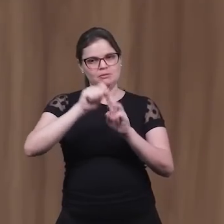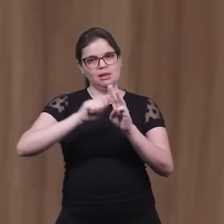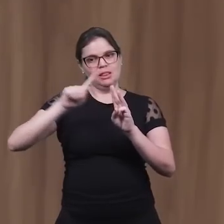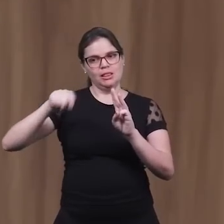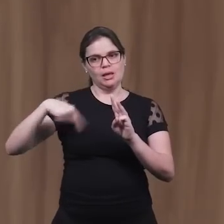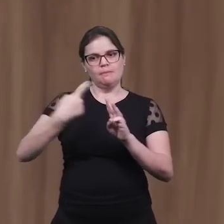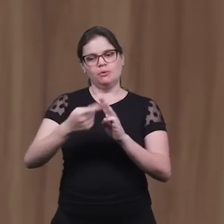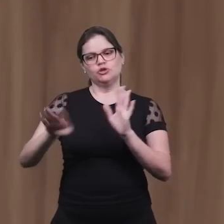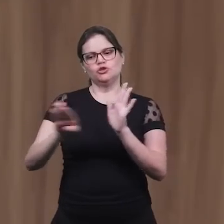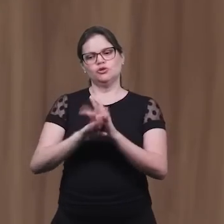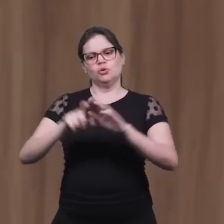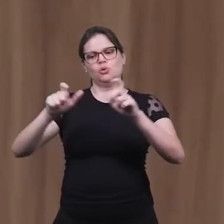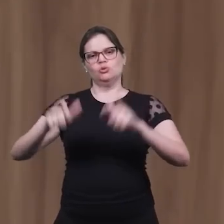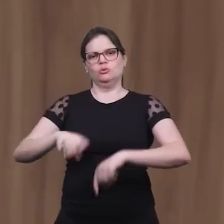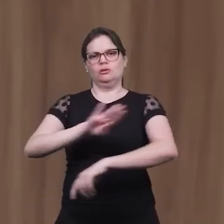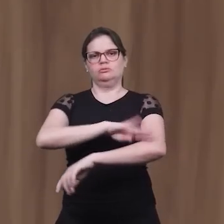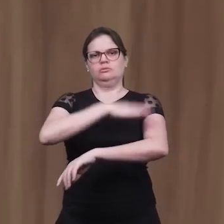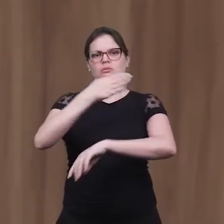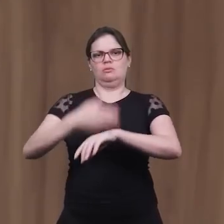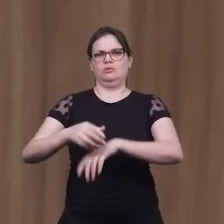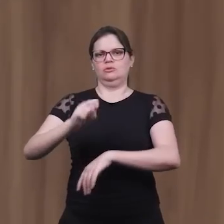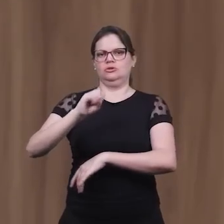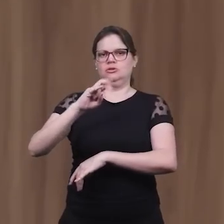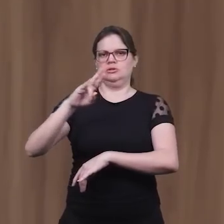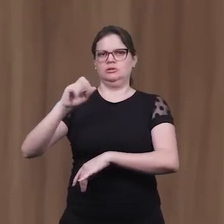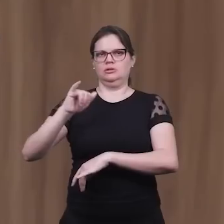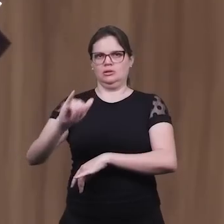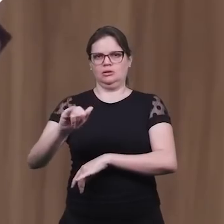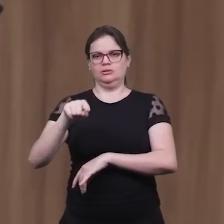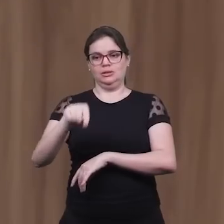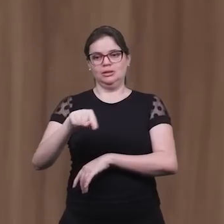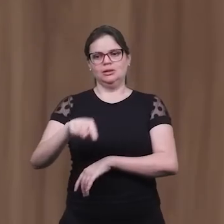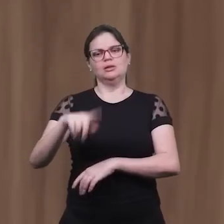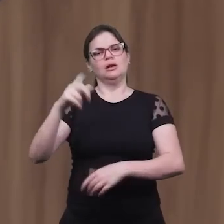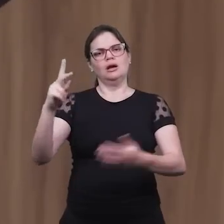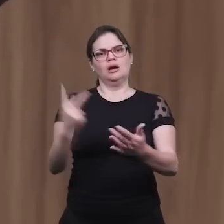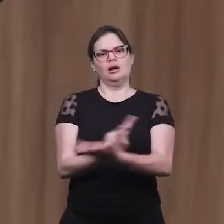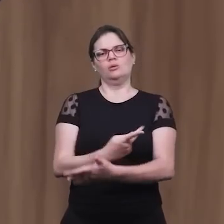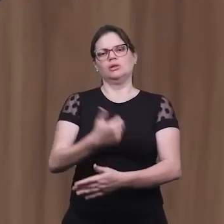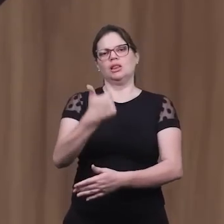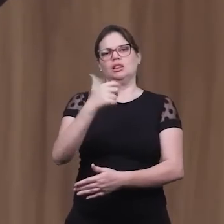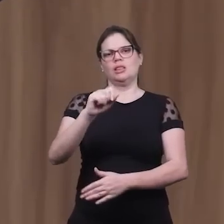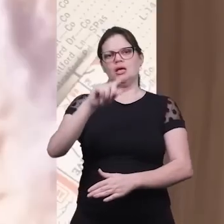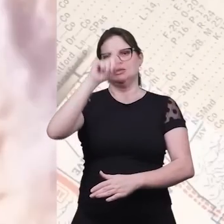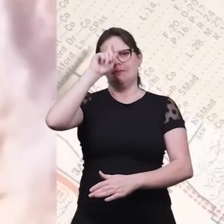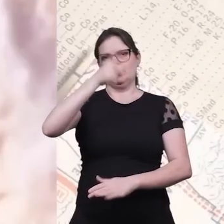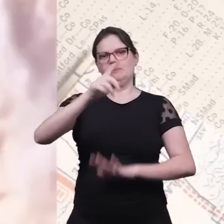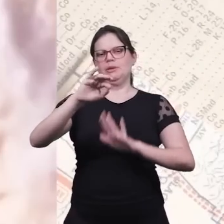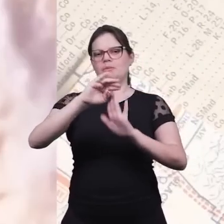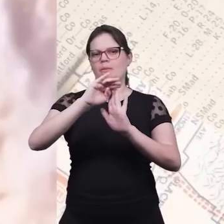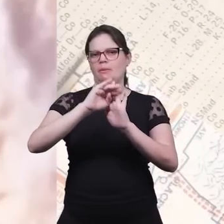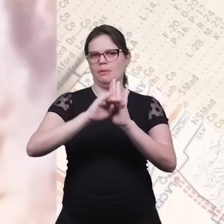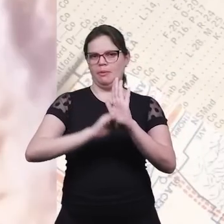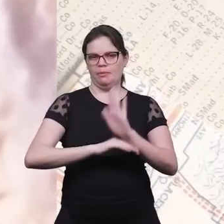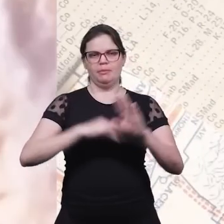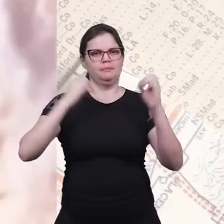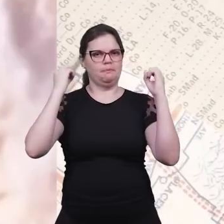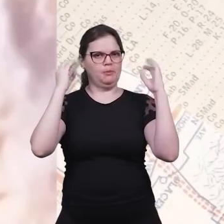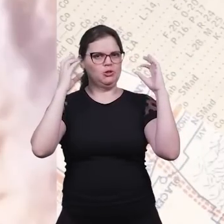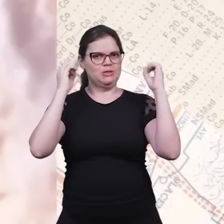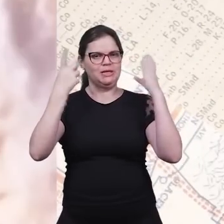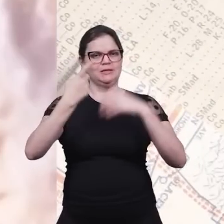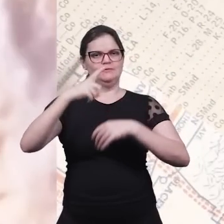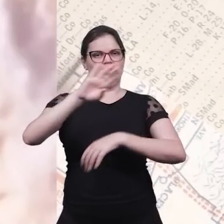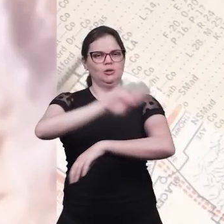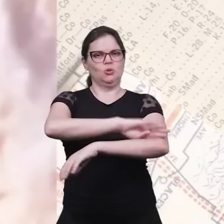tem a terra onde hoje é Gaza, ali é a terra dos filisteus, e eles não podem entrar e eles retornam ali para onde